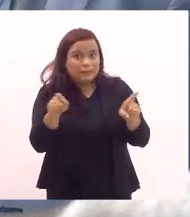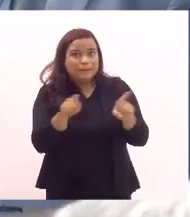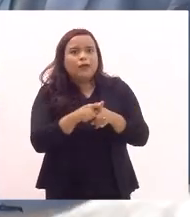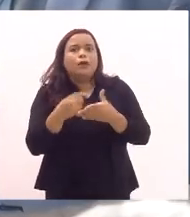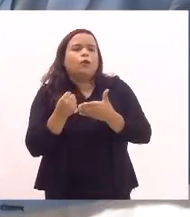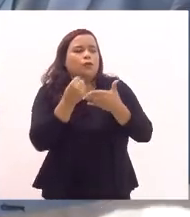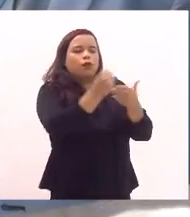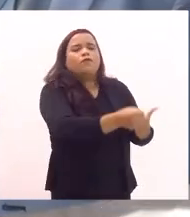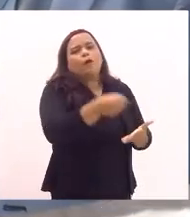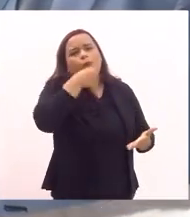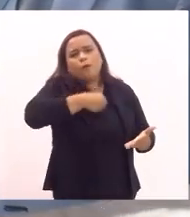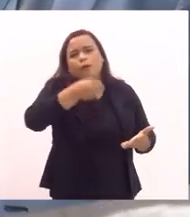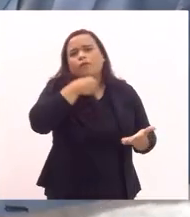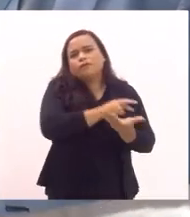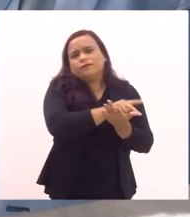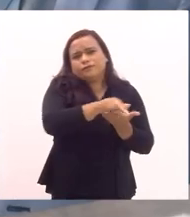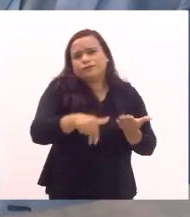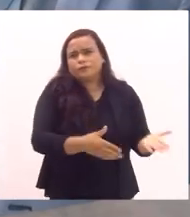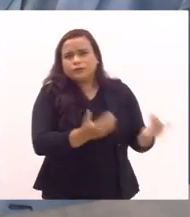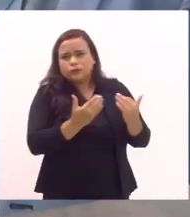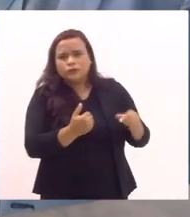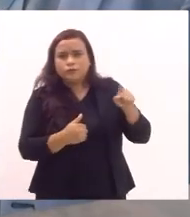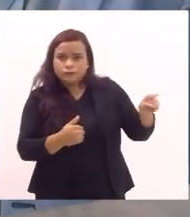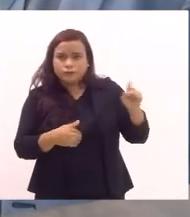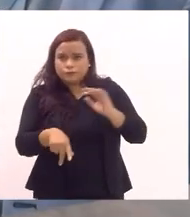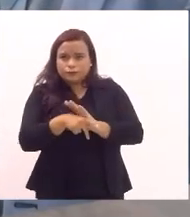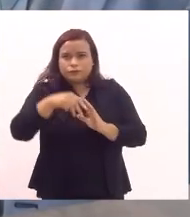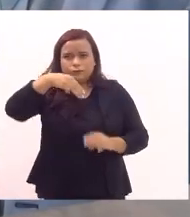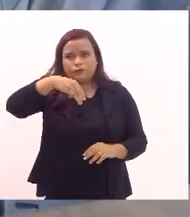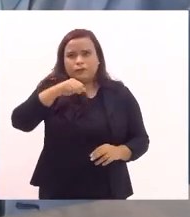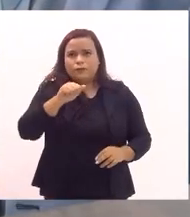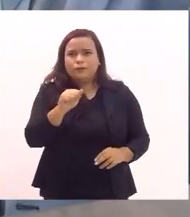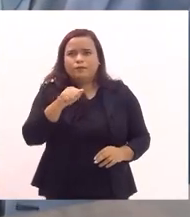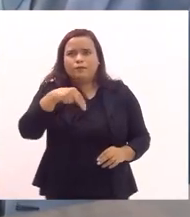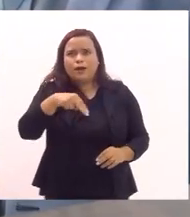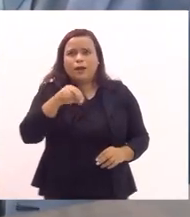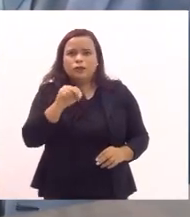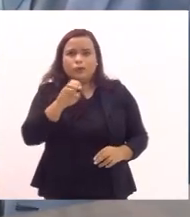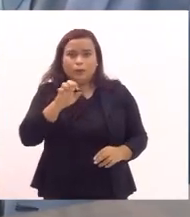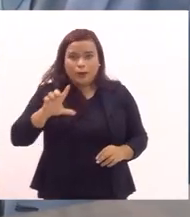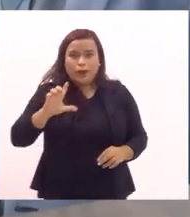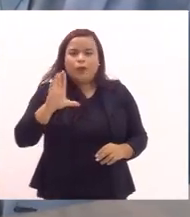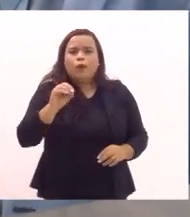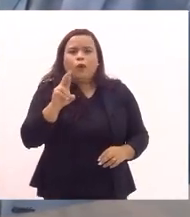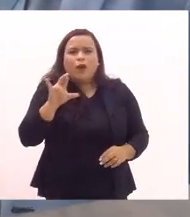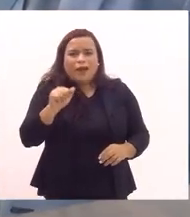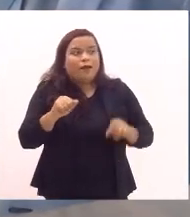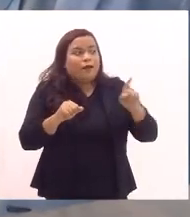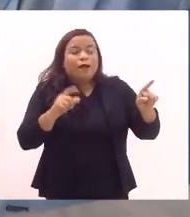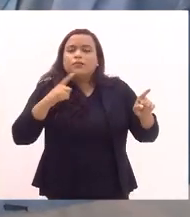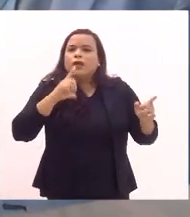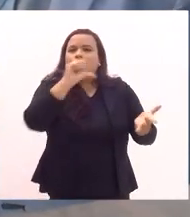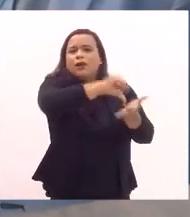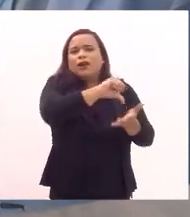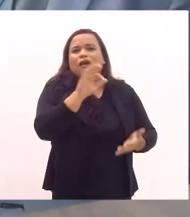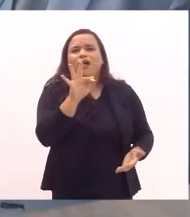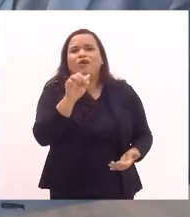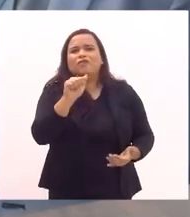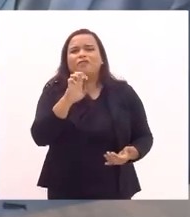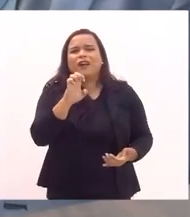levar oportunidade para aqueles jovens numa O que é que até então não tinham Então hoje a Faetec